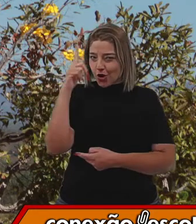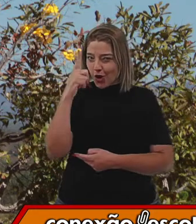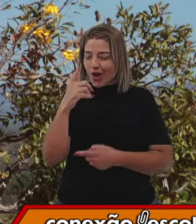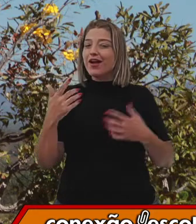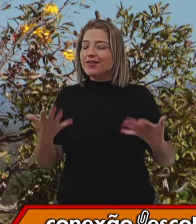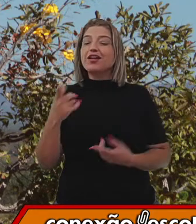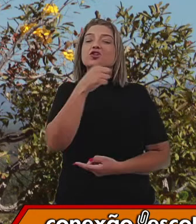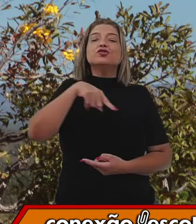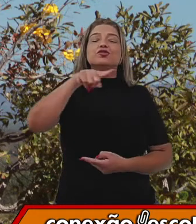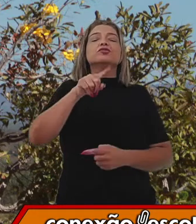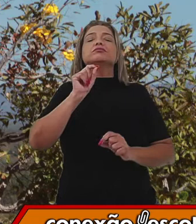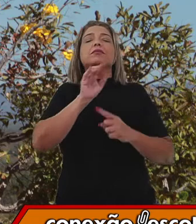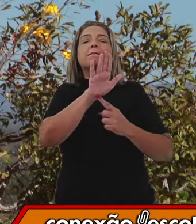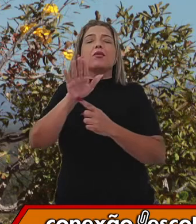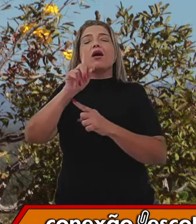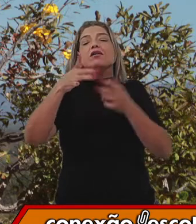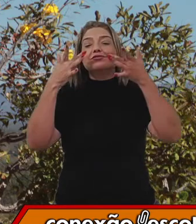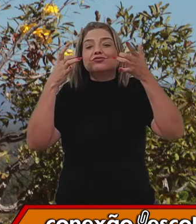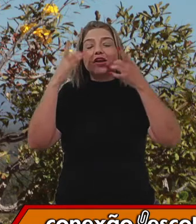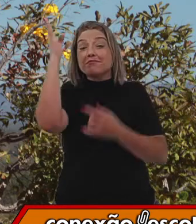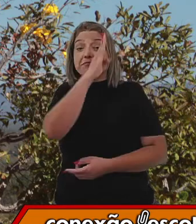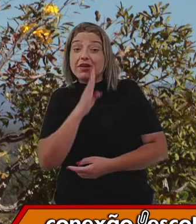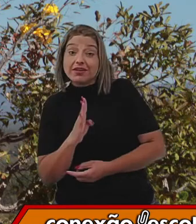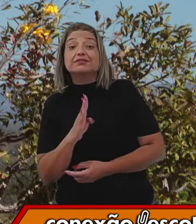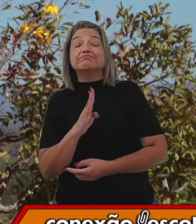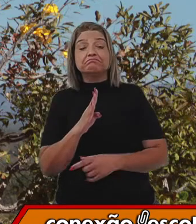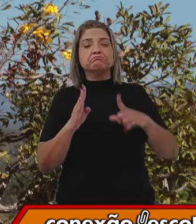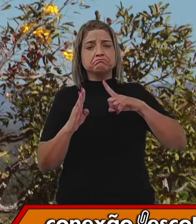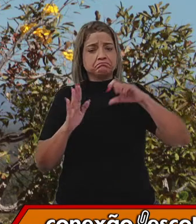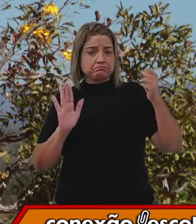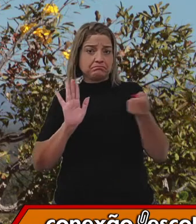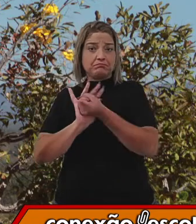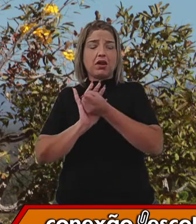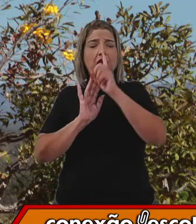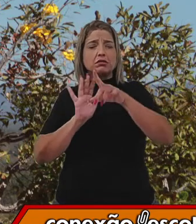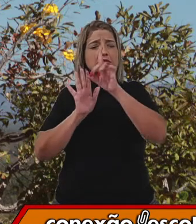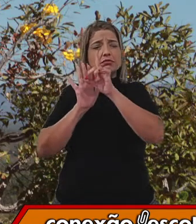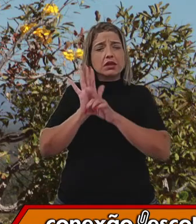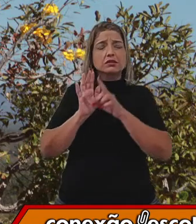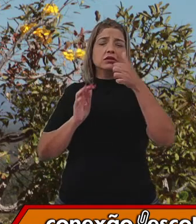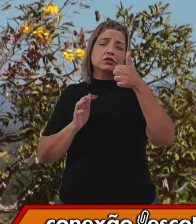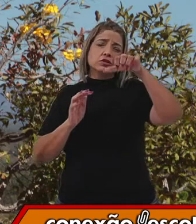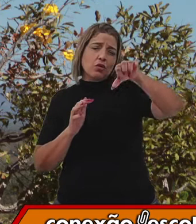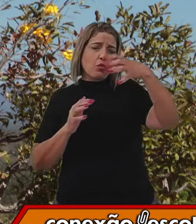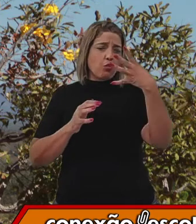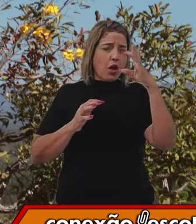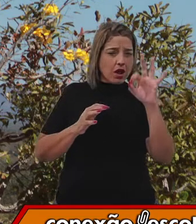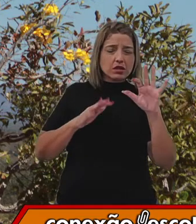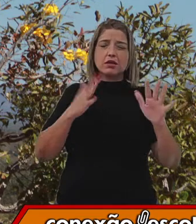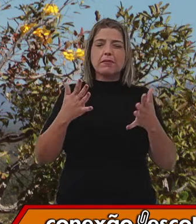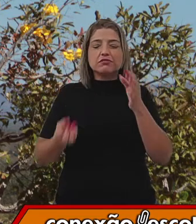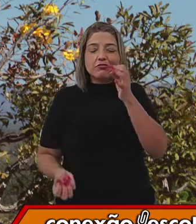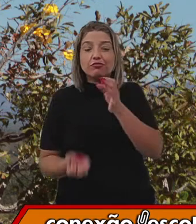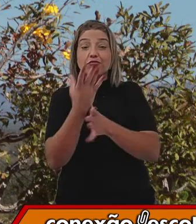um pouco sobre o teatro brasileiro, que teve um momento marcante na década de 1940, com a fundação do